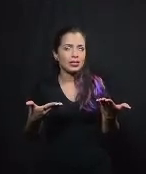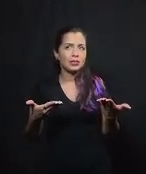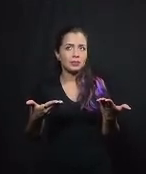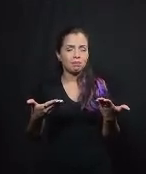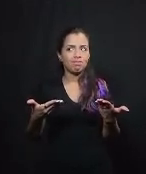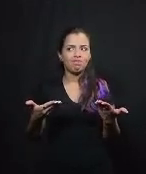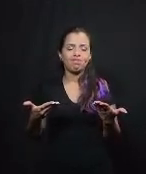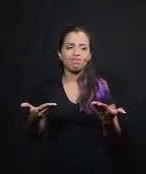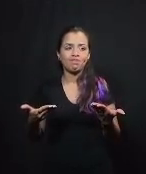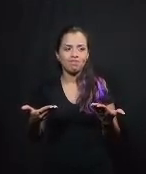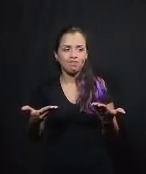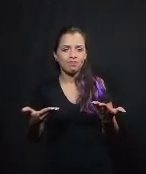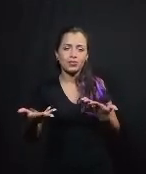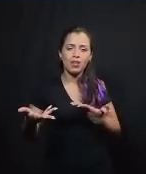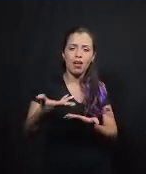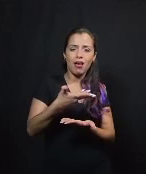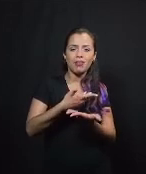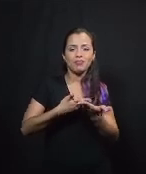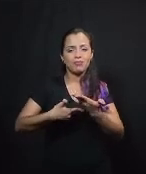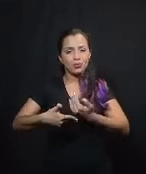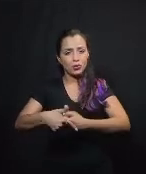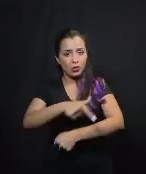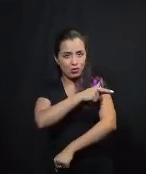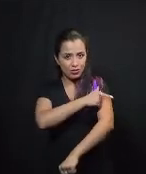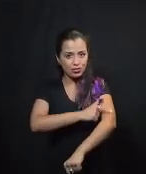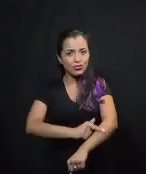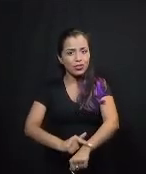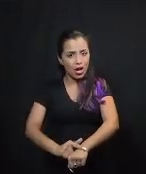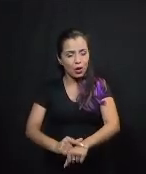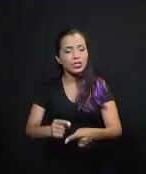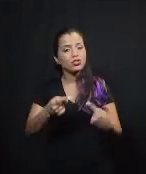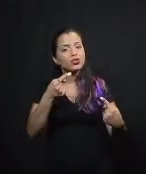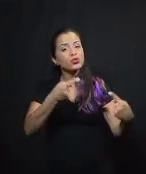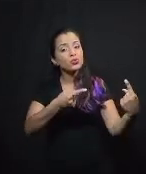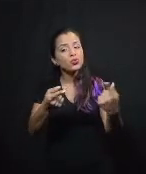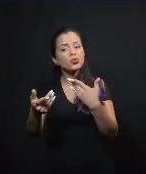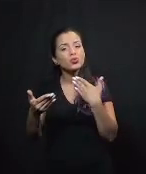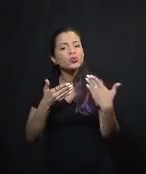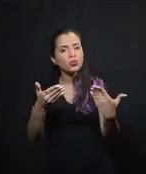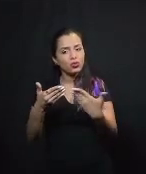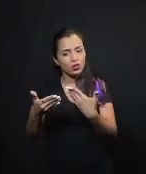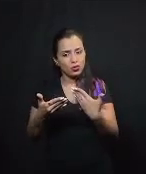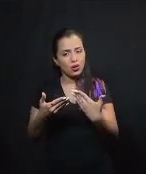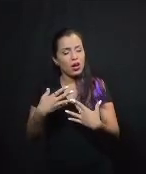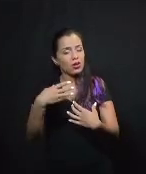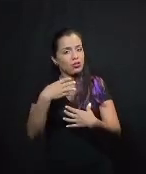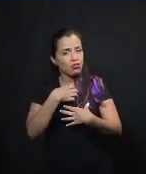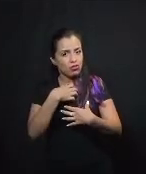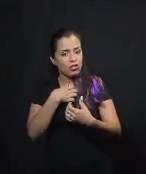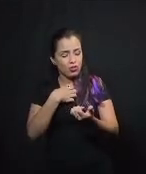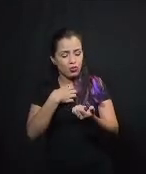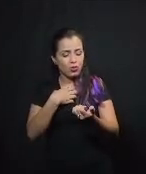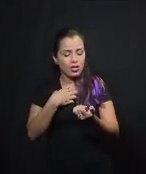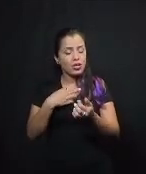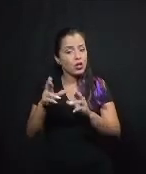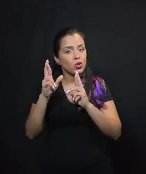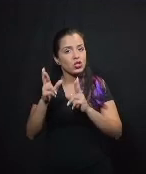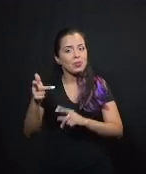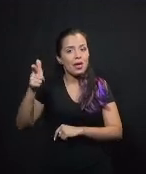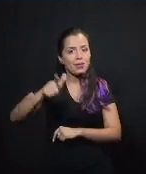eu diria, cordial, né? Sim. De discussão, de conversa, oxalá isso se repita em muitos